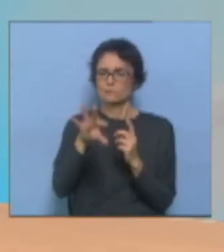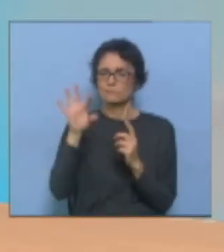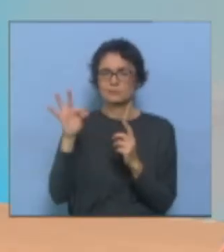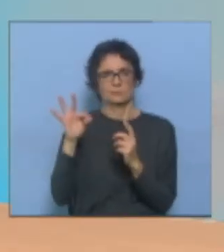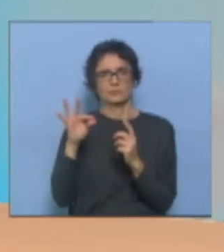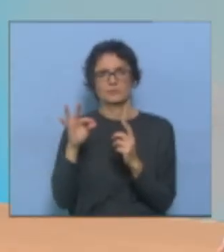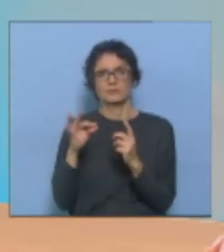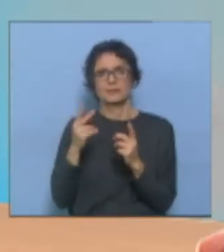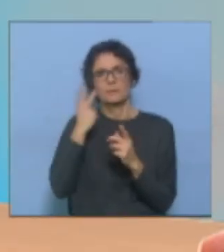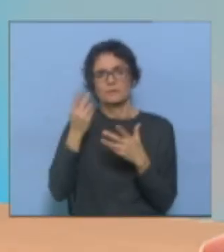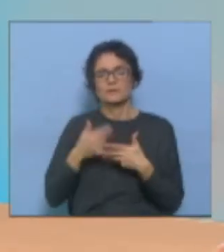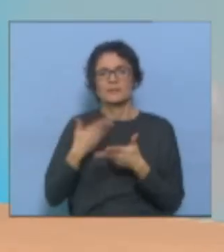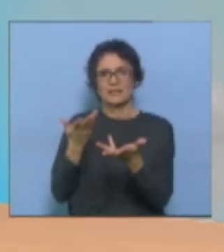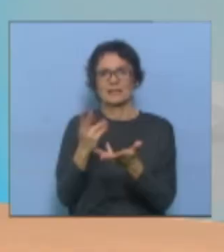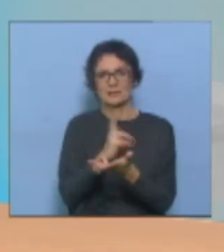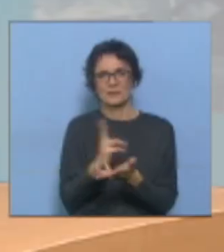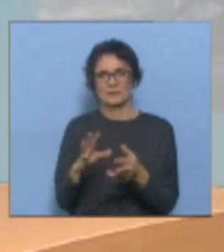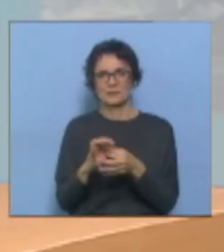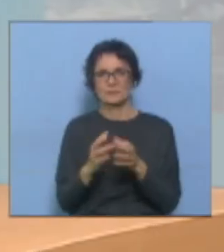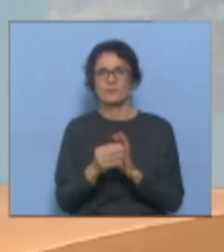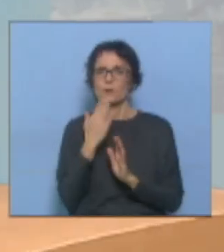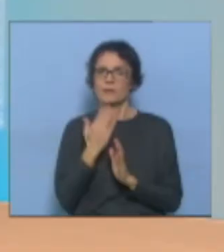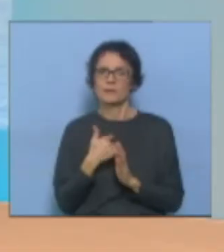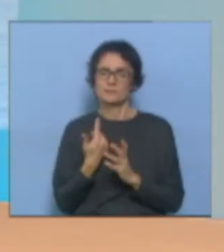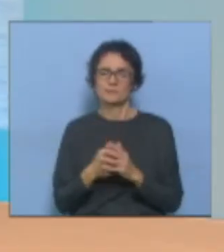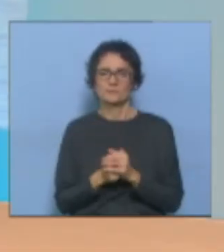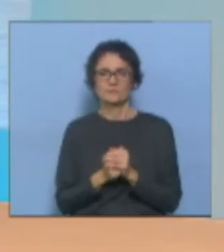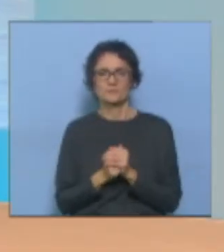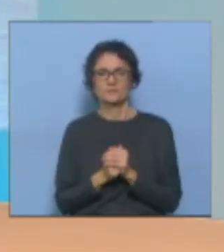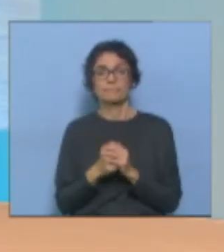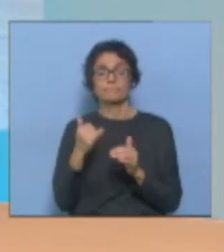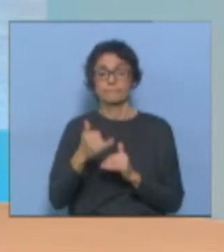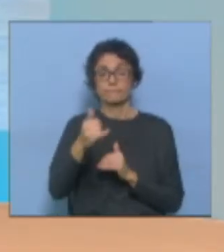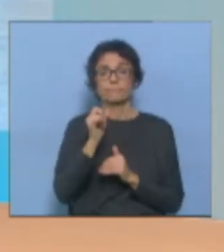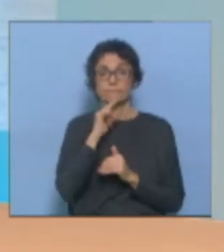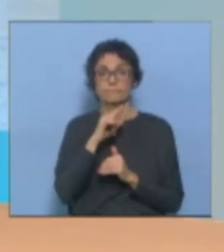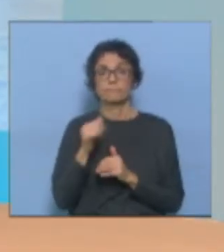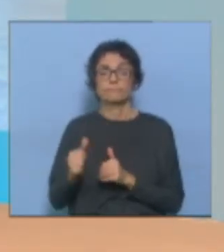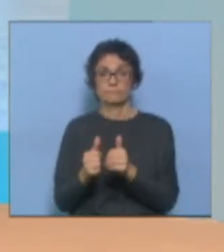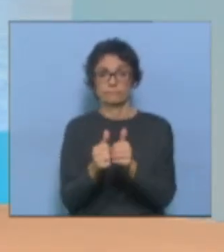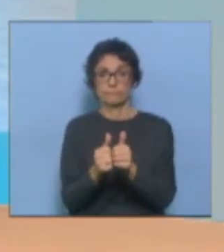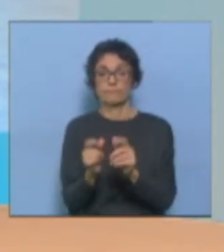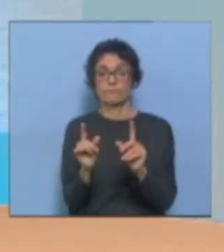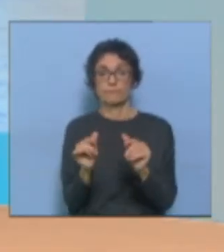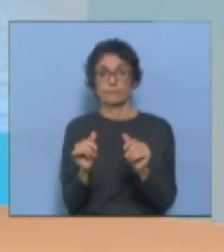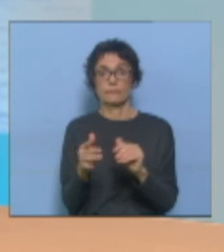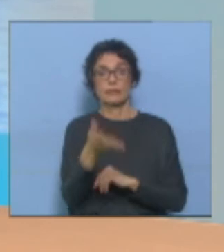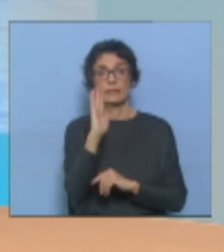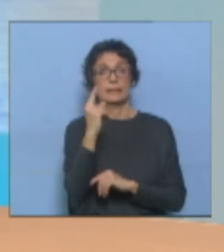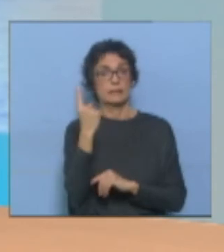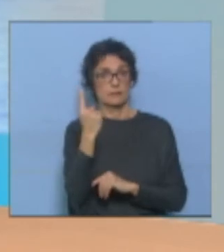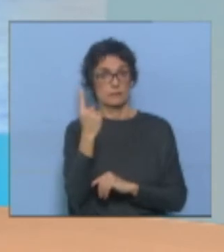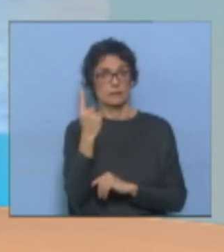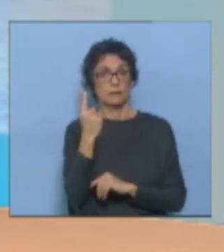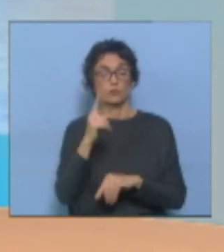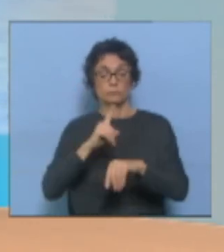totais na vida consagrada. Muito obrigado. Obrigado. Obrigado. Mais logo, siga a nossa edição na rádio, na Antena 1,